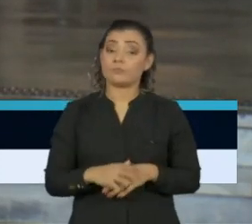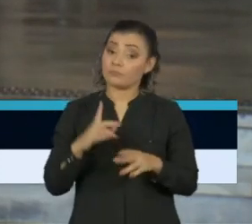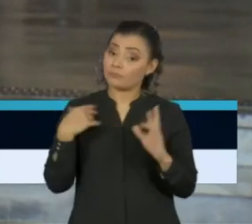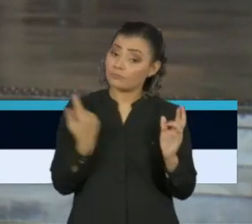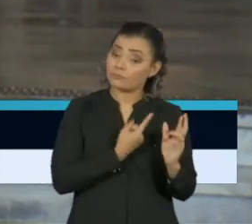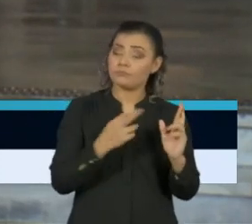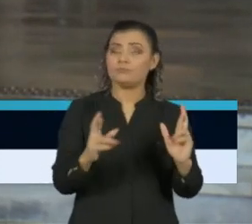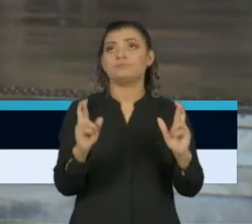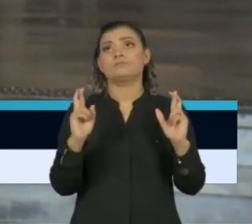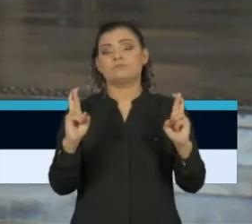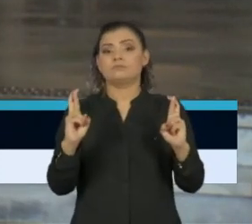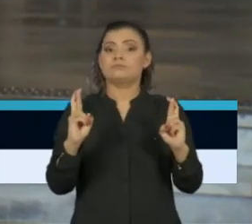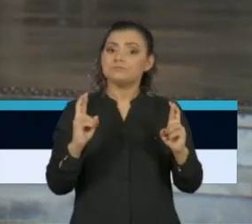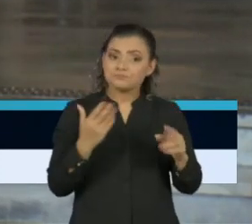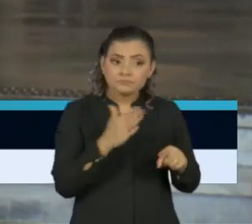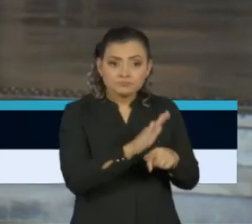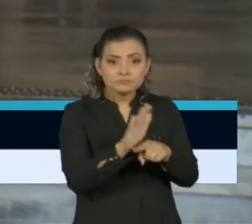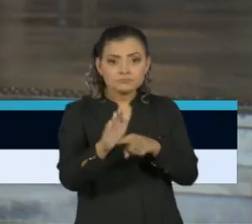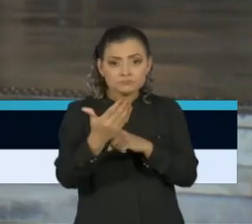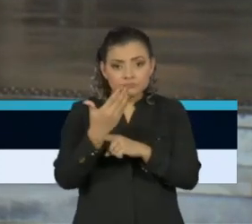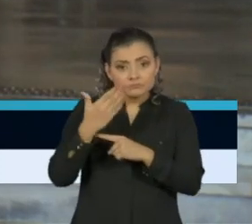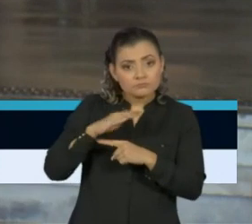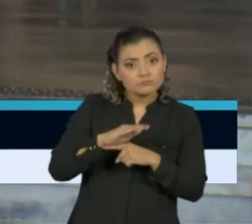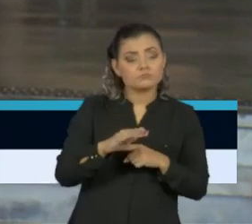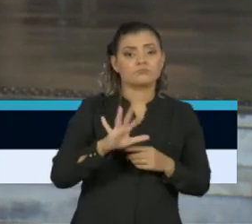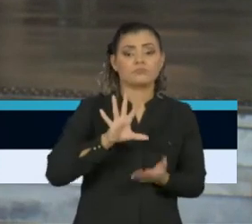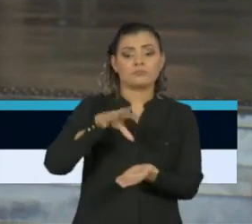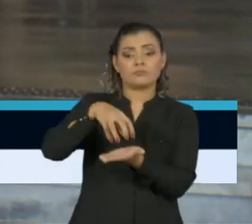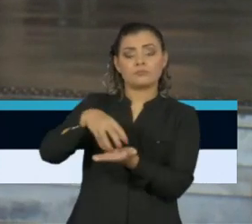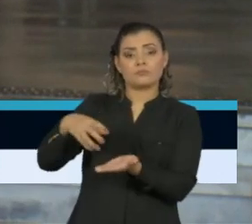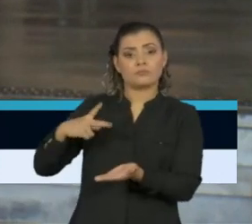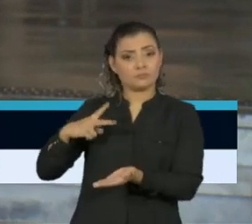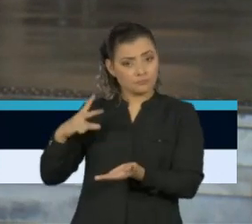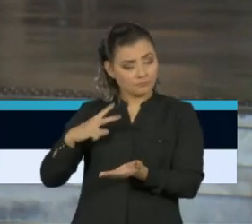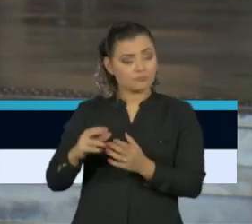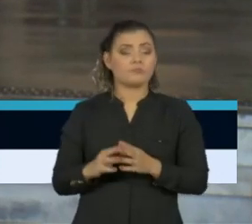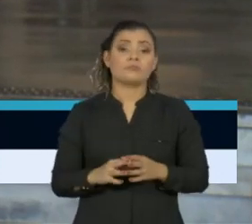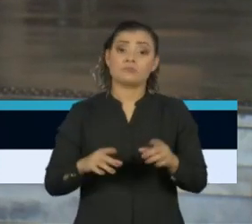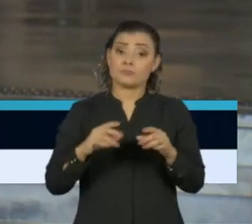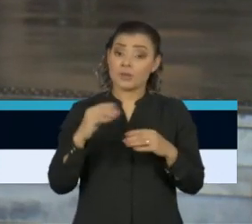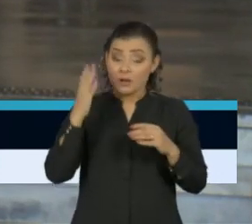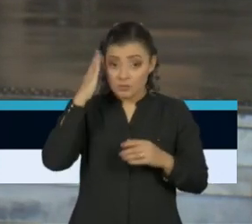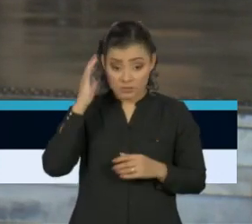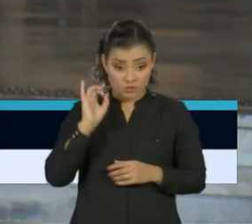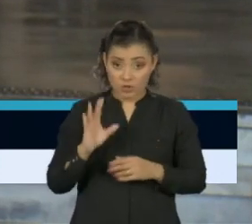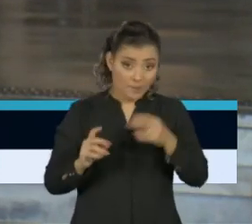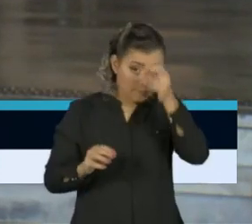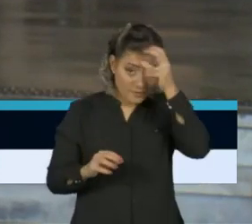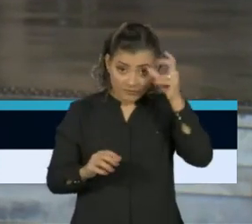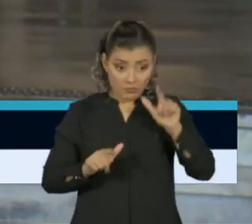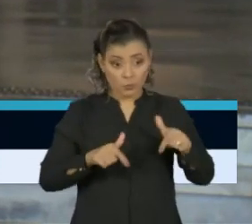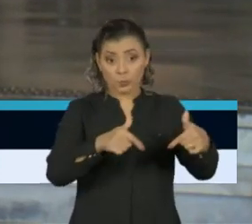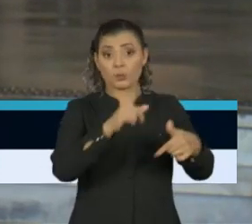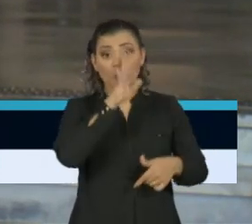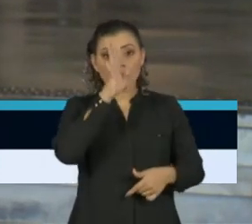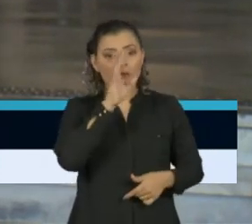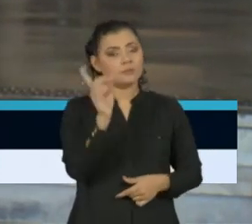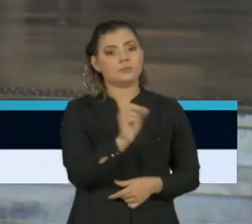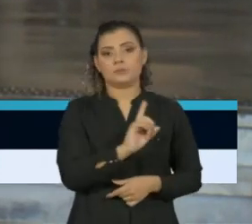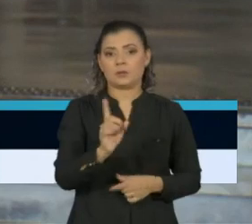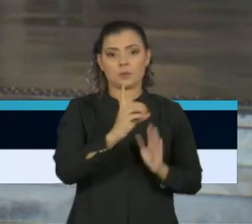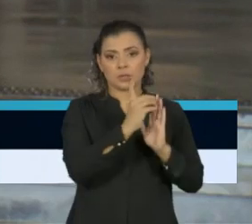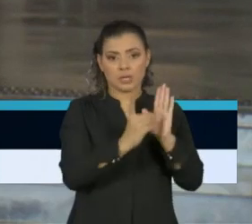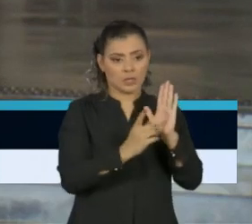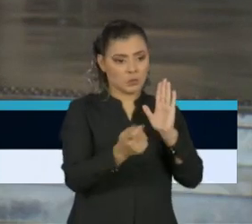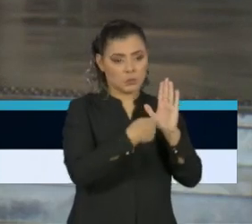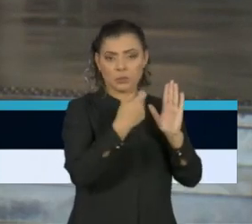espera contar com a colaboração do setor privado. Isso não vai ser feito pela Prefeitura através de um decreto